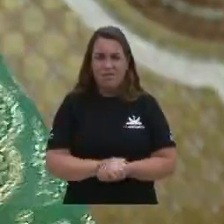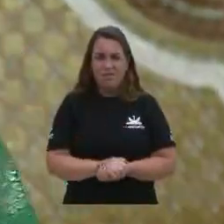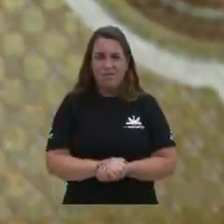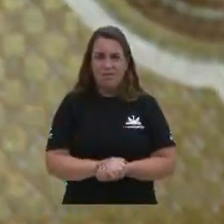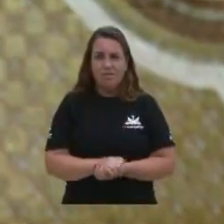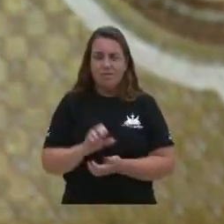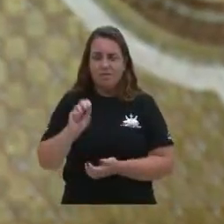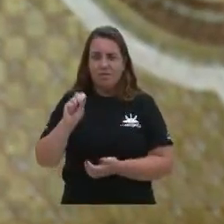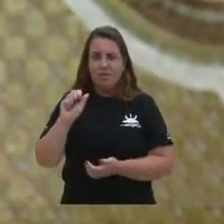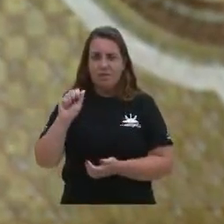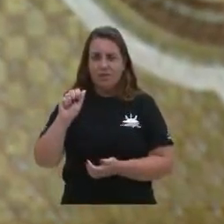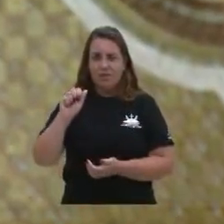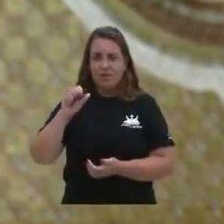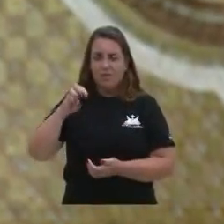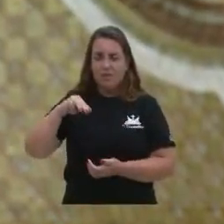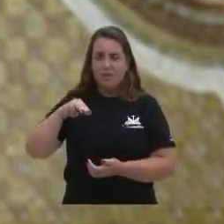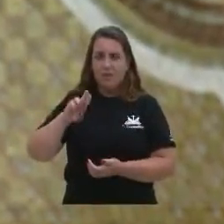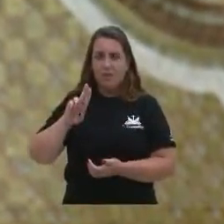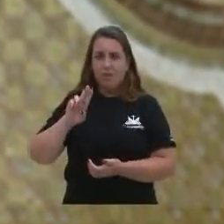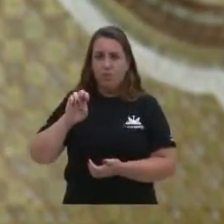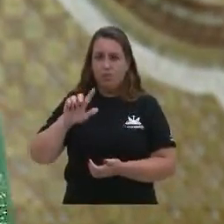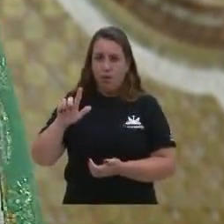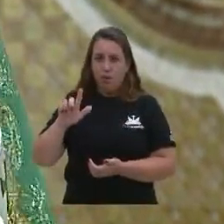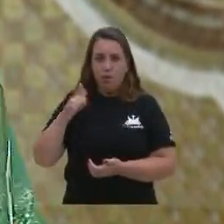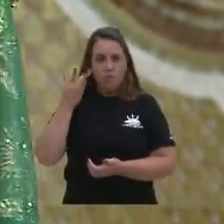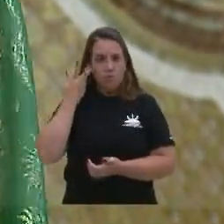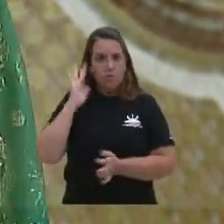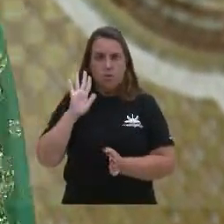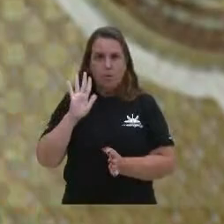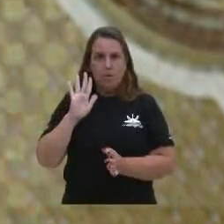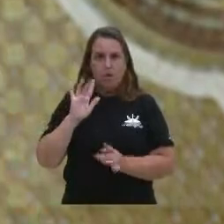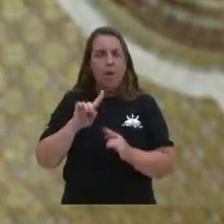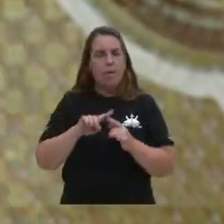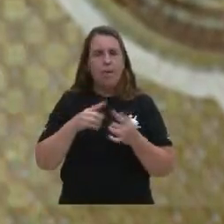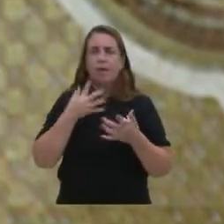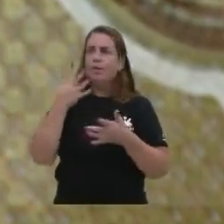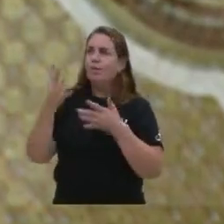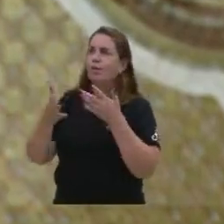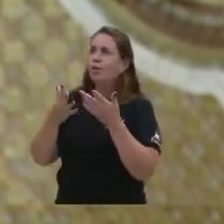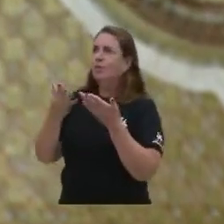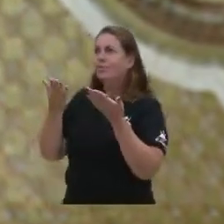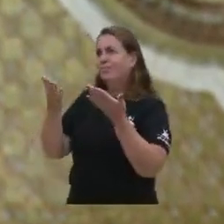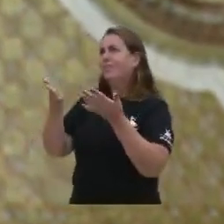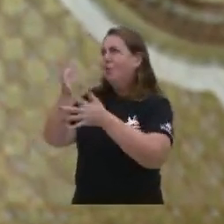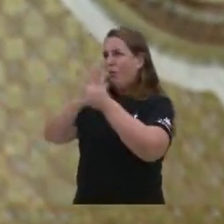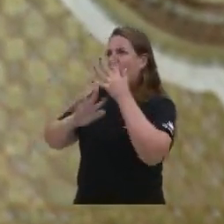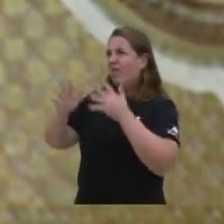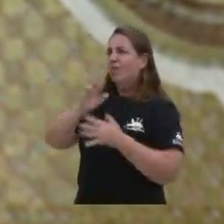Samuel não sabia, mas ele disse: fala, Senhor, teu servo escuta.